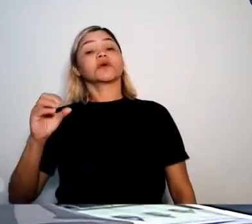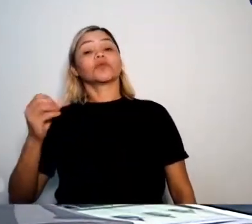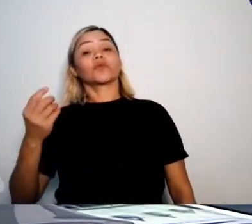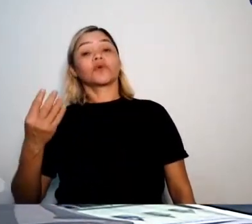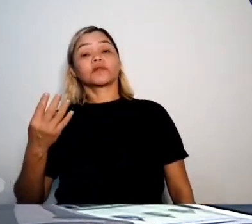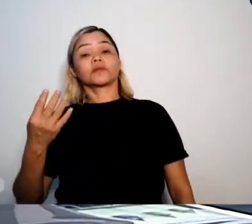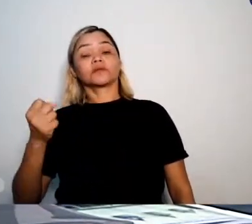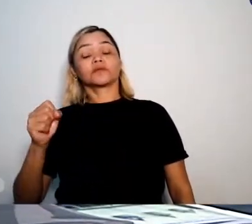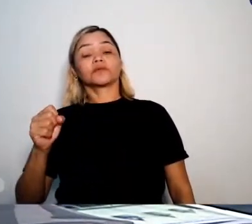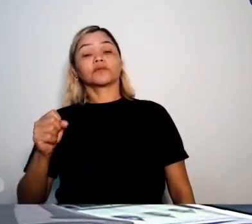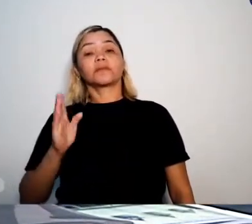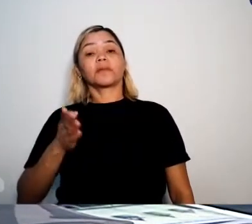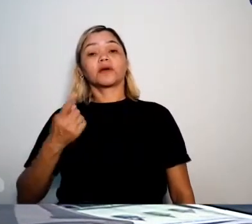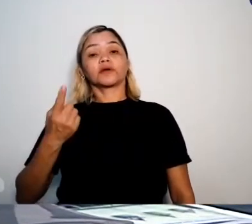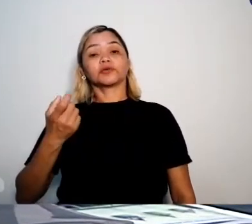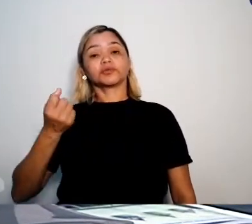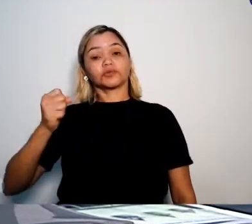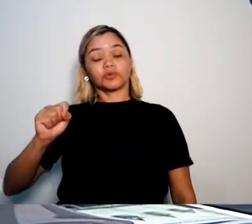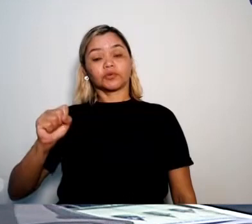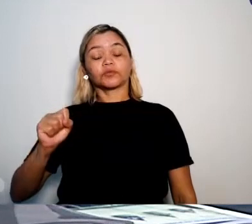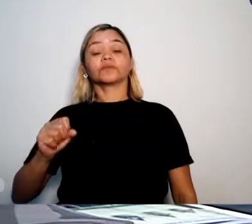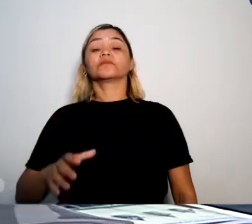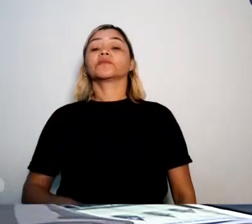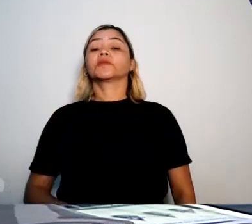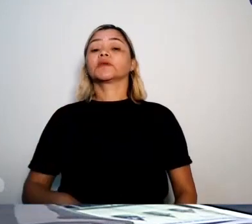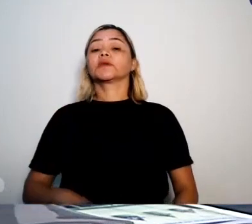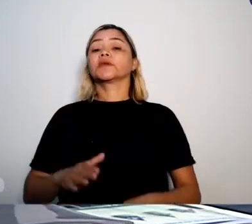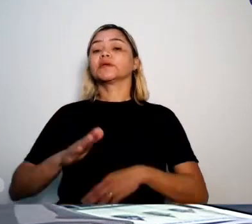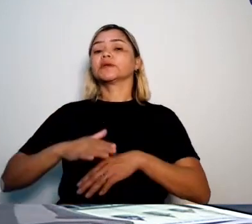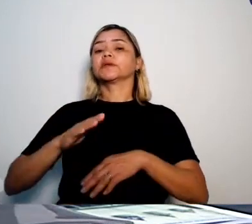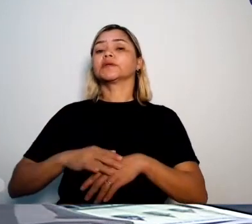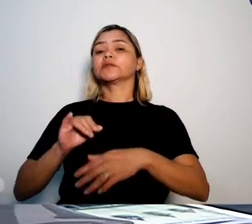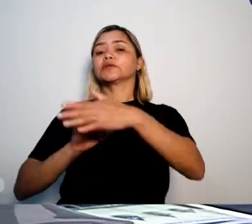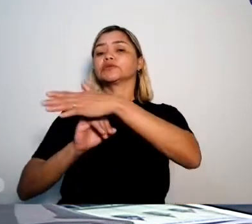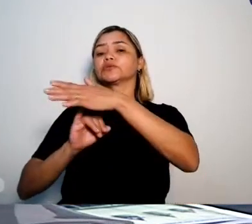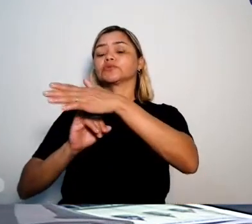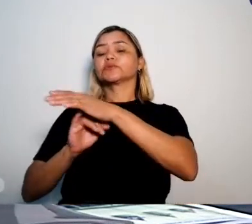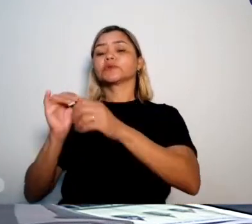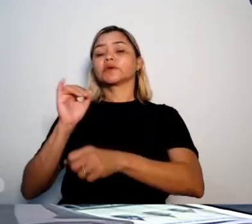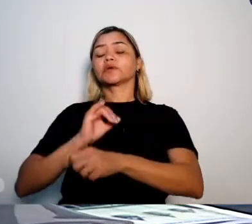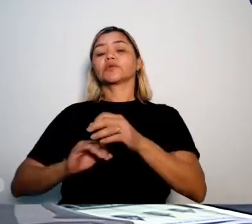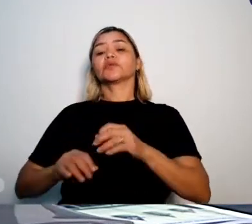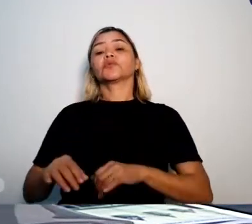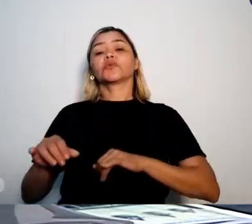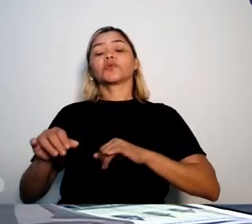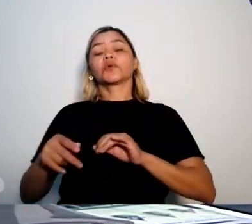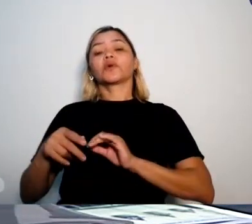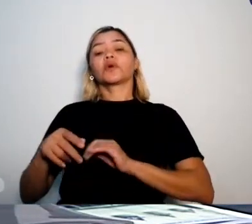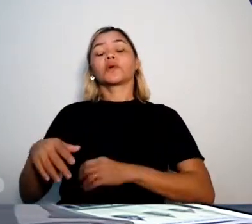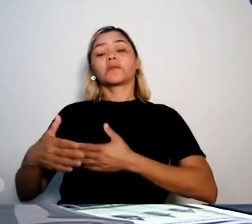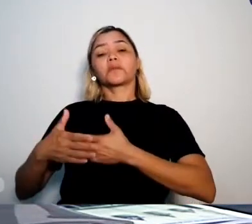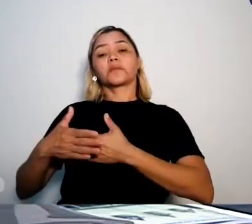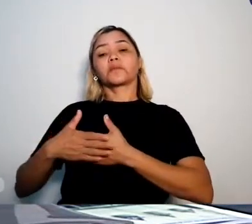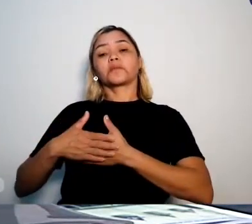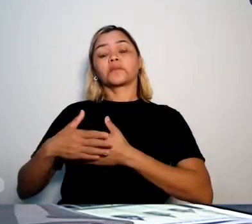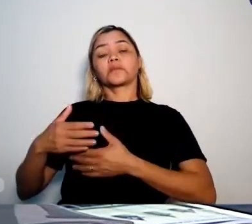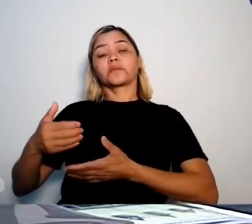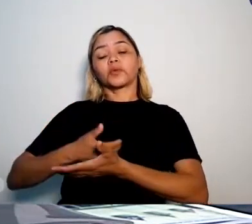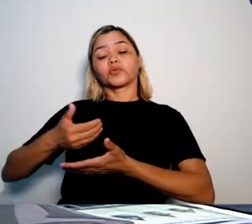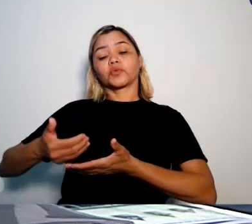2018, que dispõe sobre a instituição do programa Botucatu em Frente e